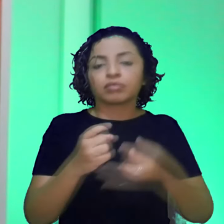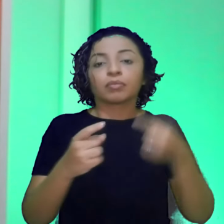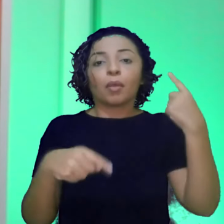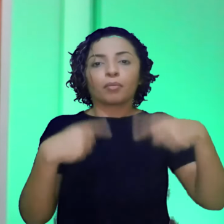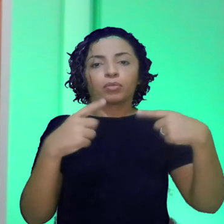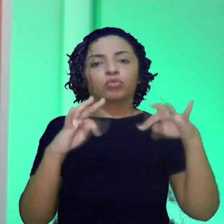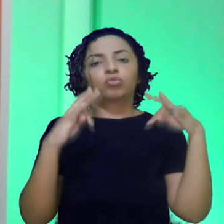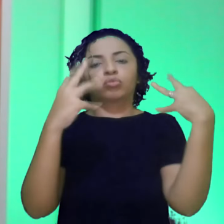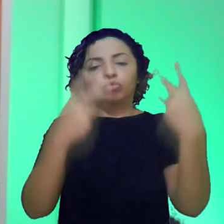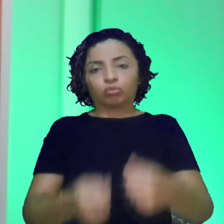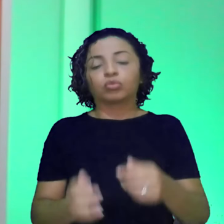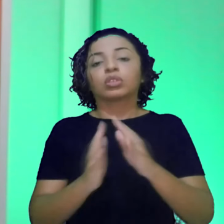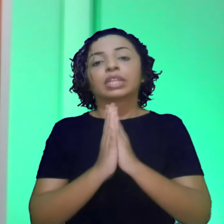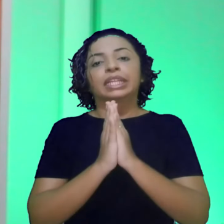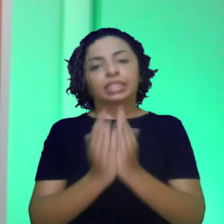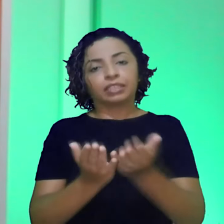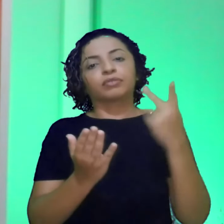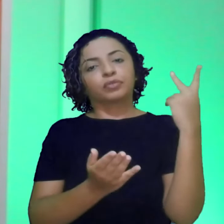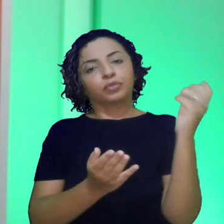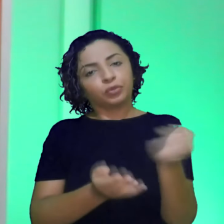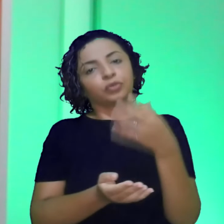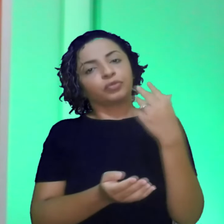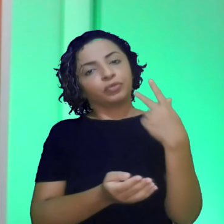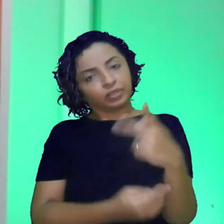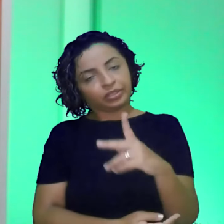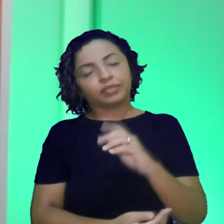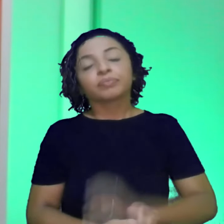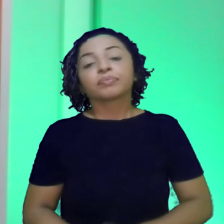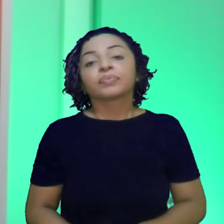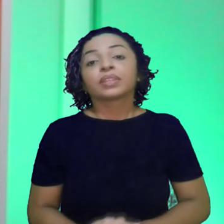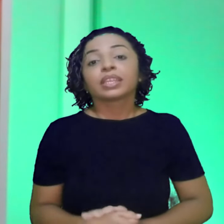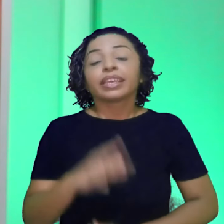Todos. Livro novo da Gabriela Prioli. E por fim,